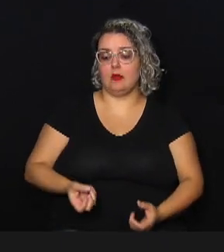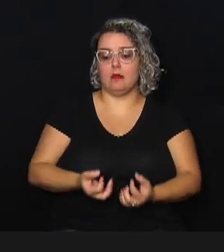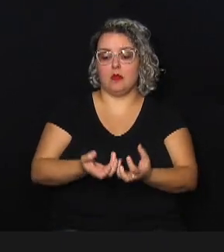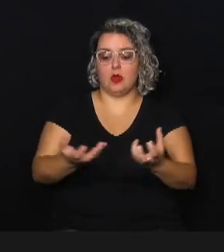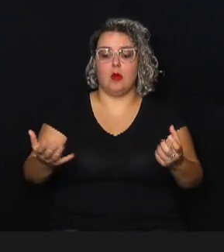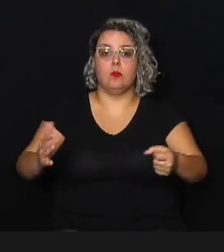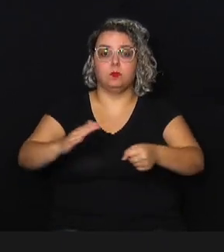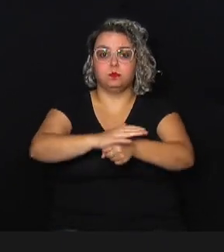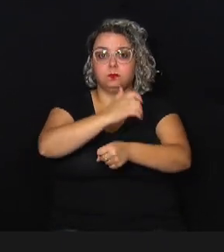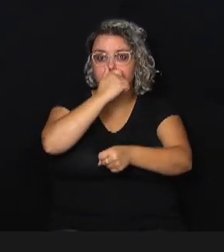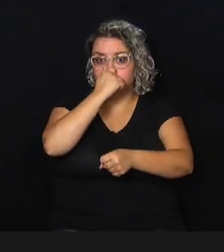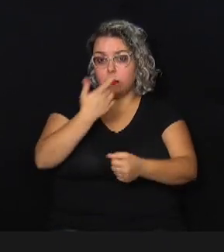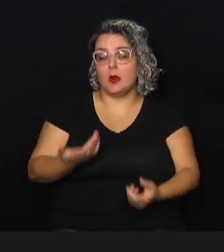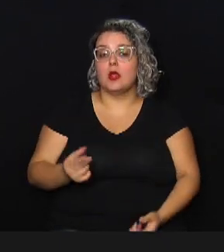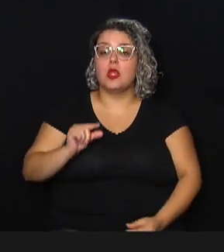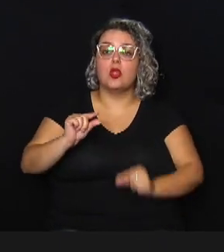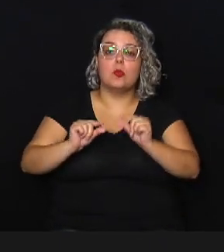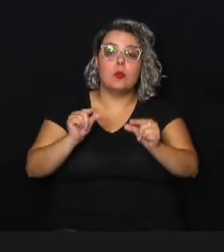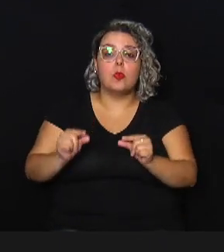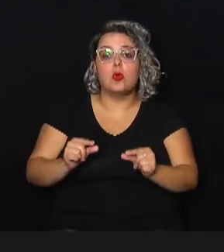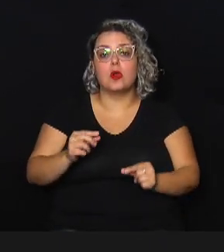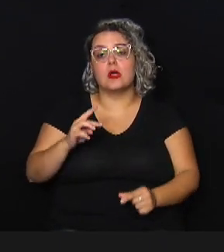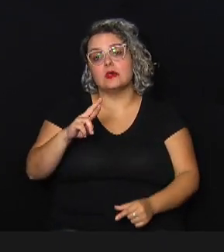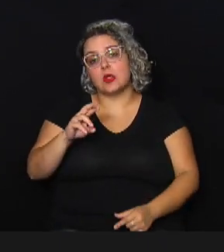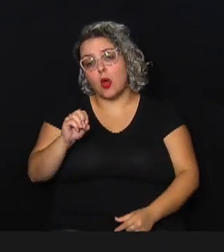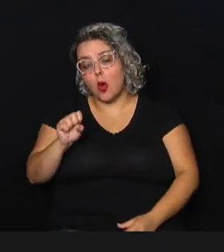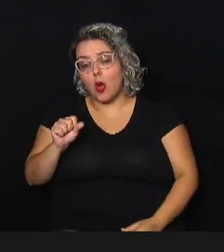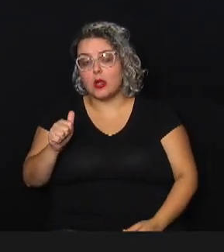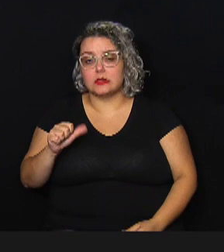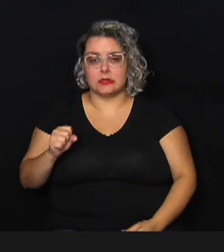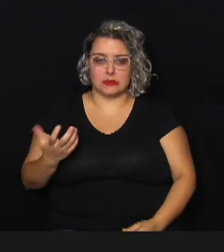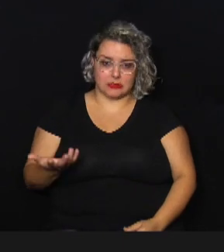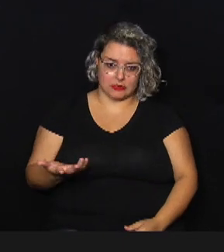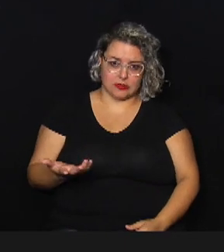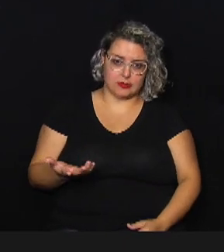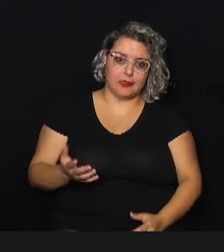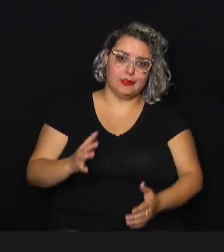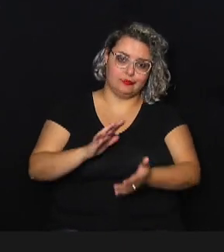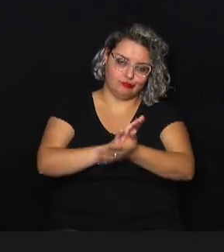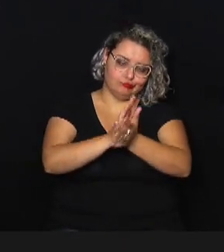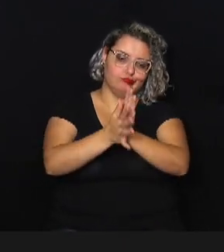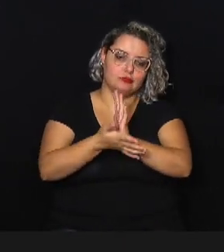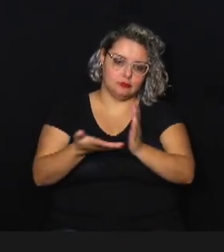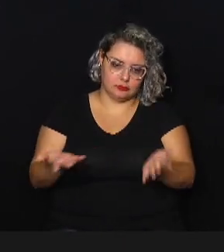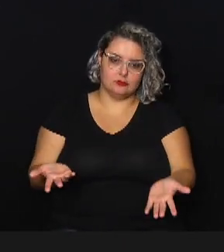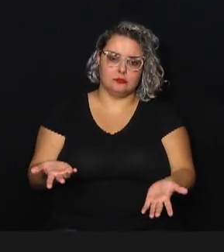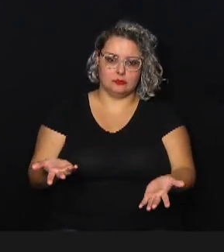jardim, né? E com isso destrói as rosas, que são,